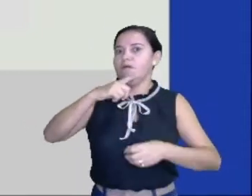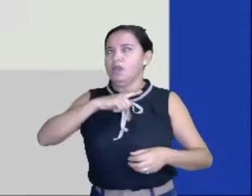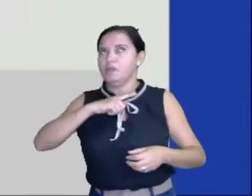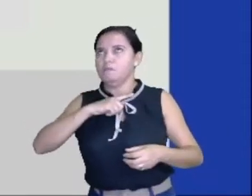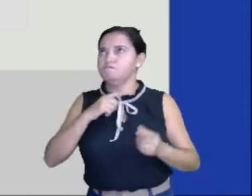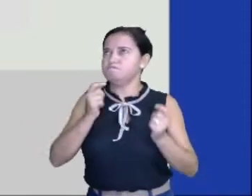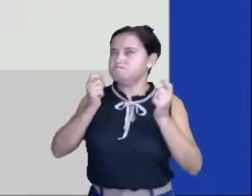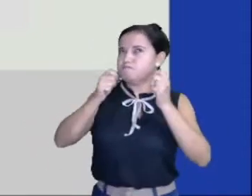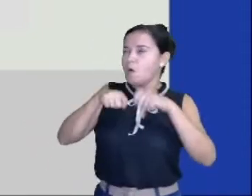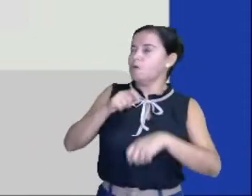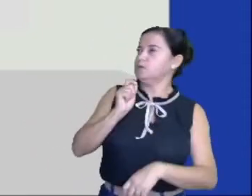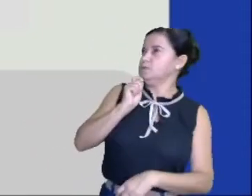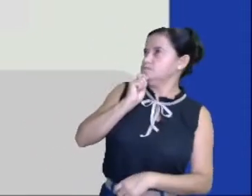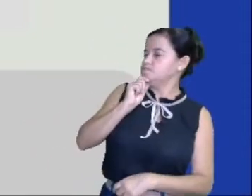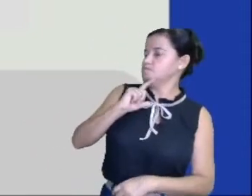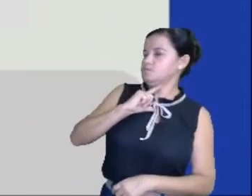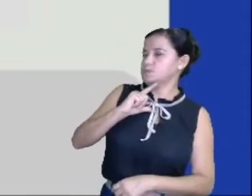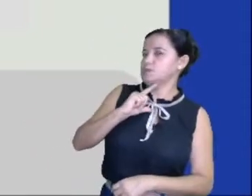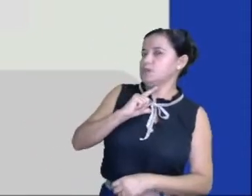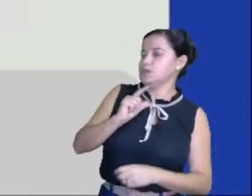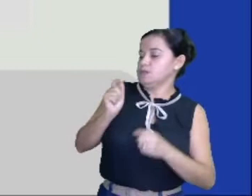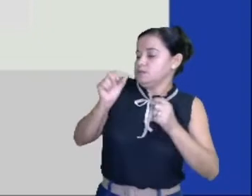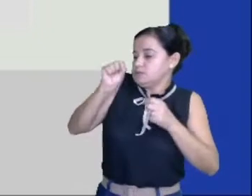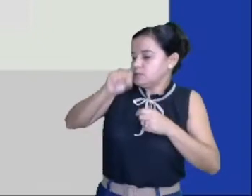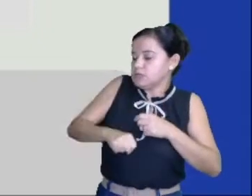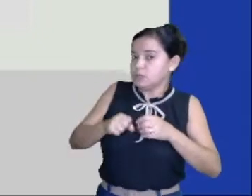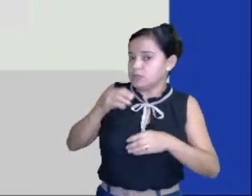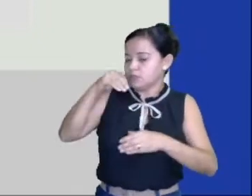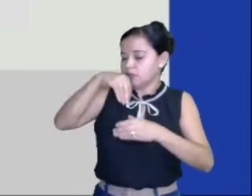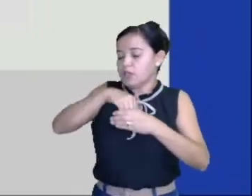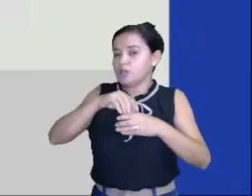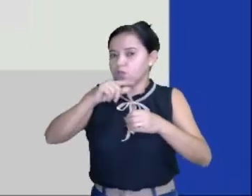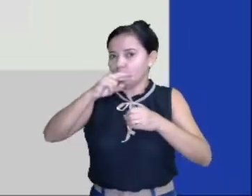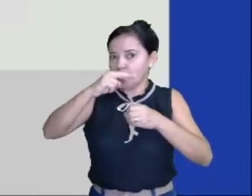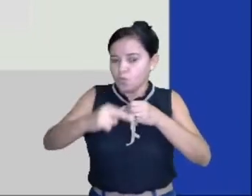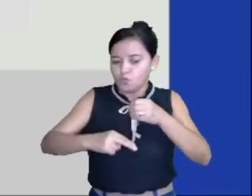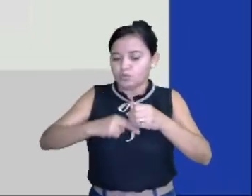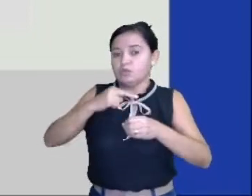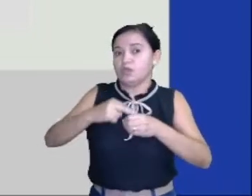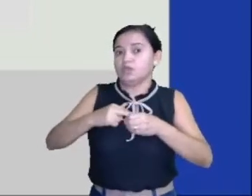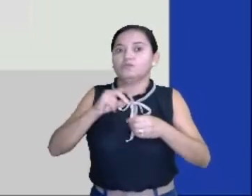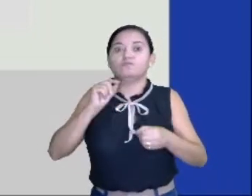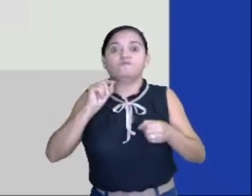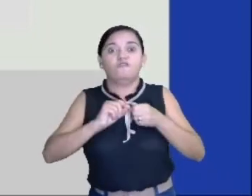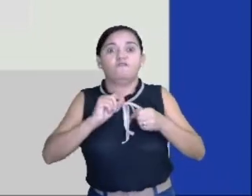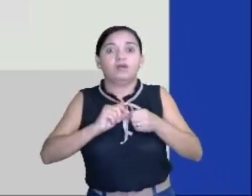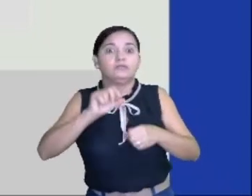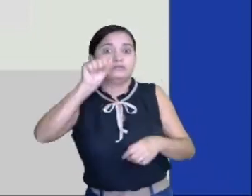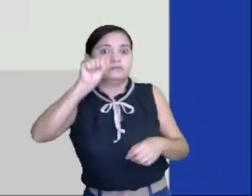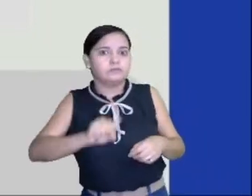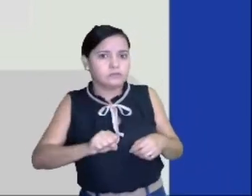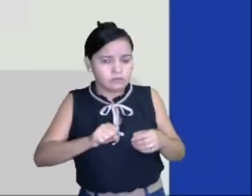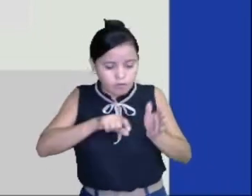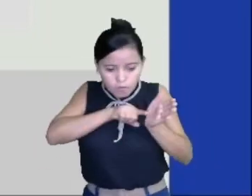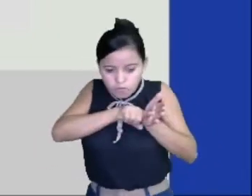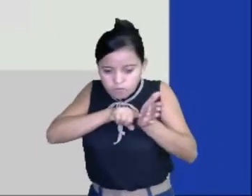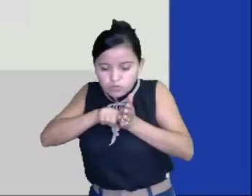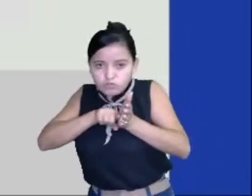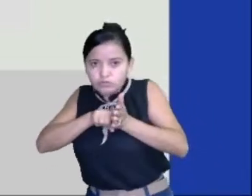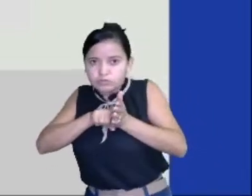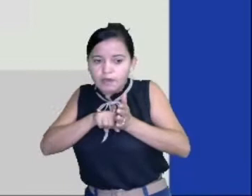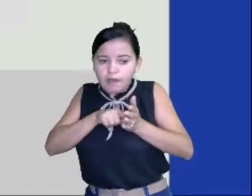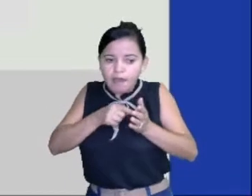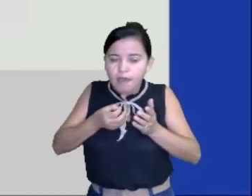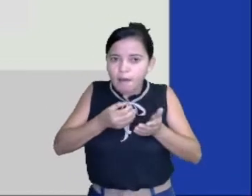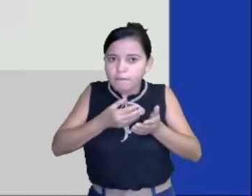vai ver que o nosso próximo modelo vai justamente fazer algumas descobertas e algumas inferências que vai, de certa